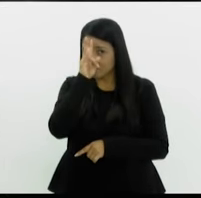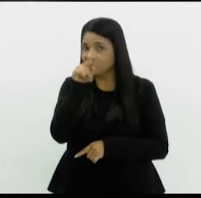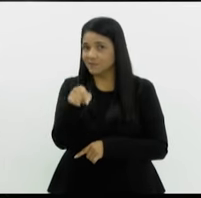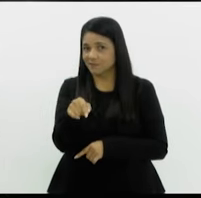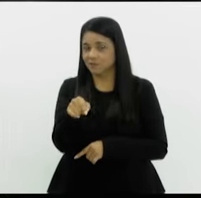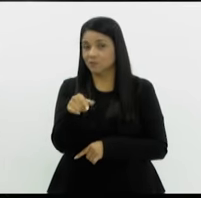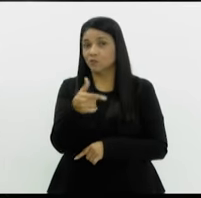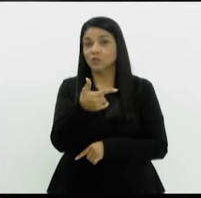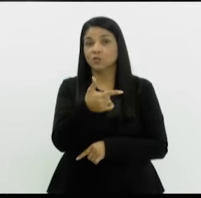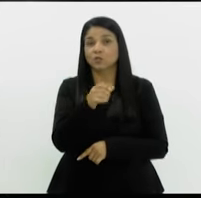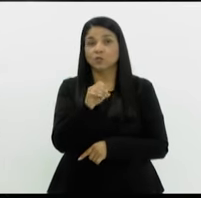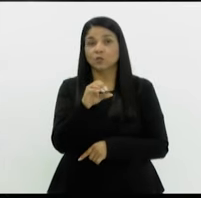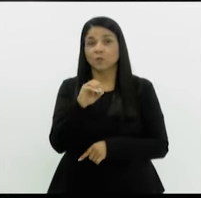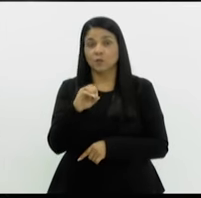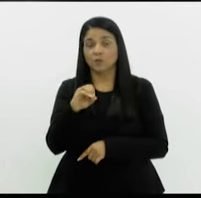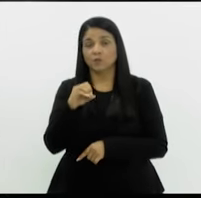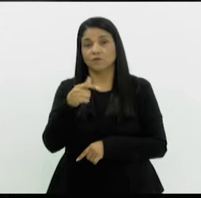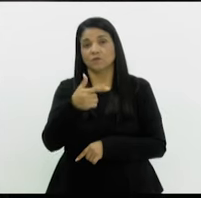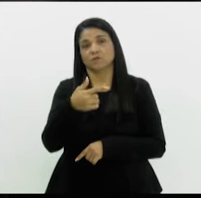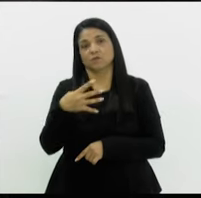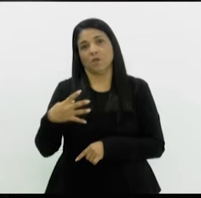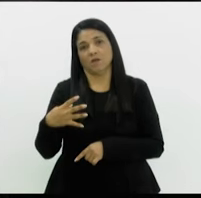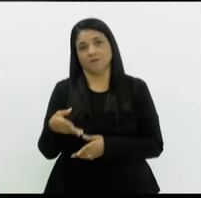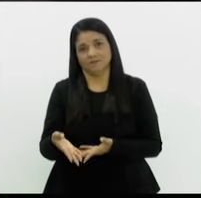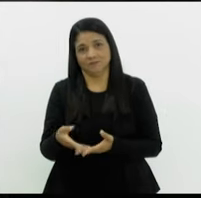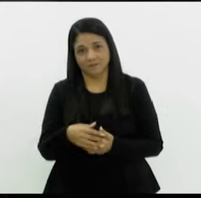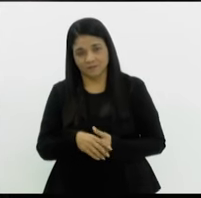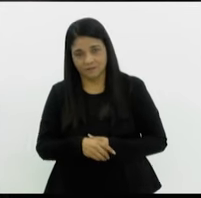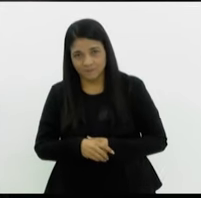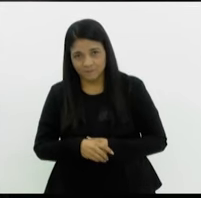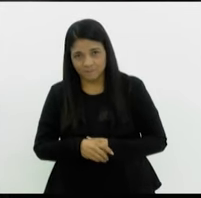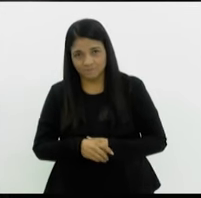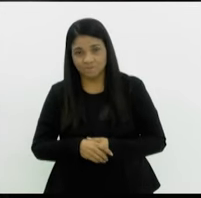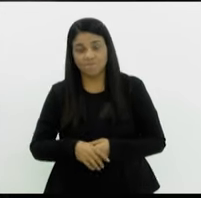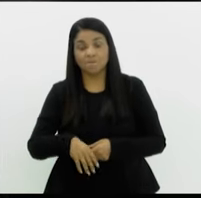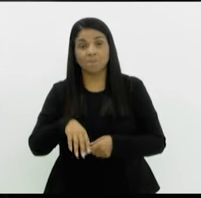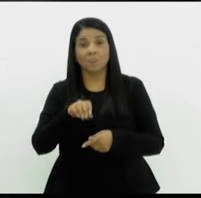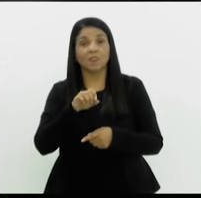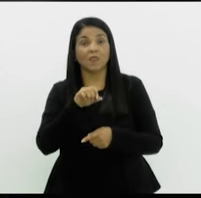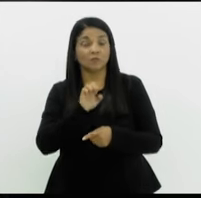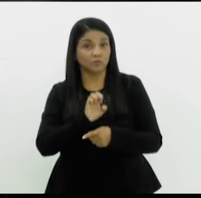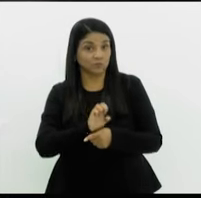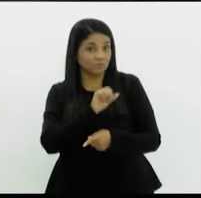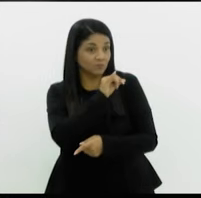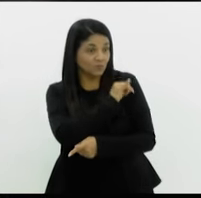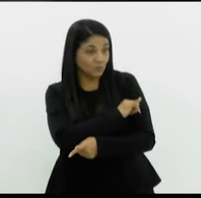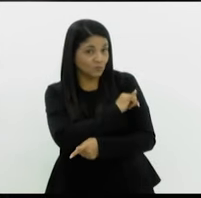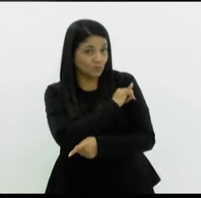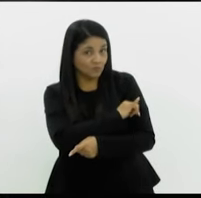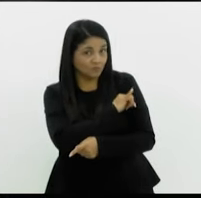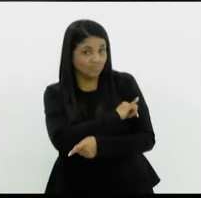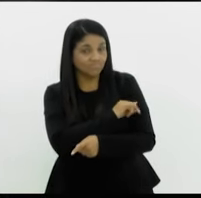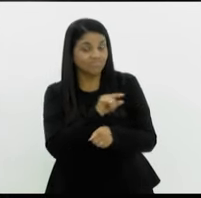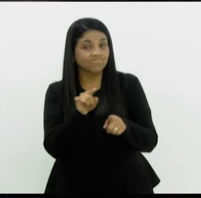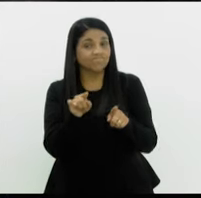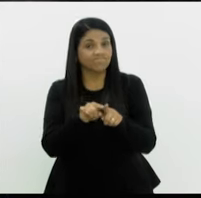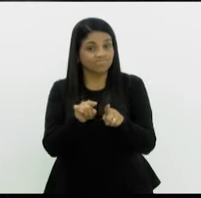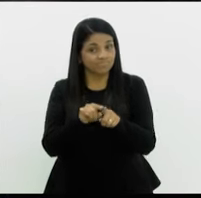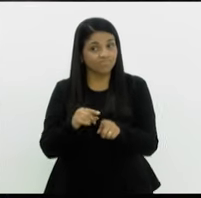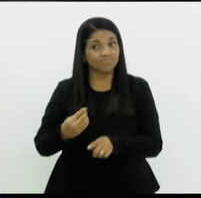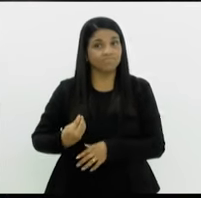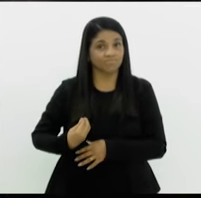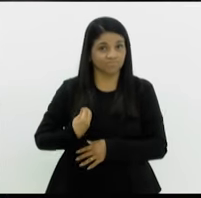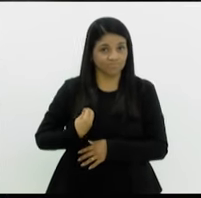em 2024. E o próprio Estado do Rio de Janeiro tem vivido